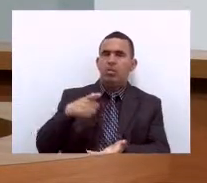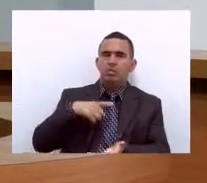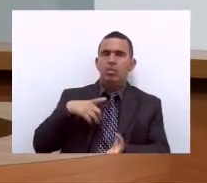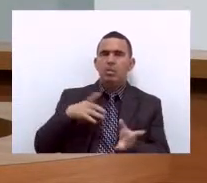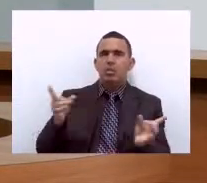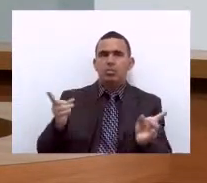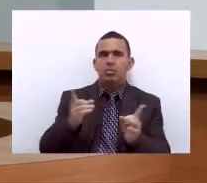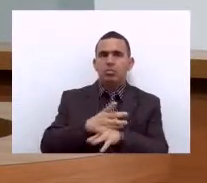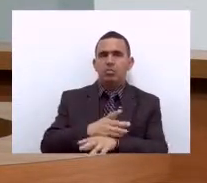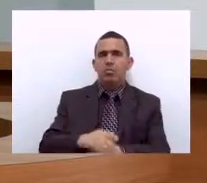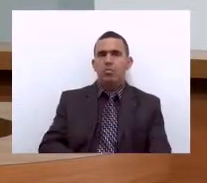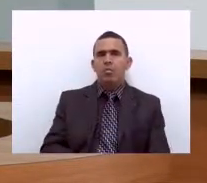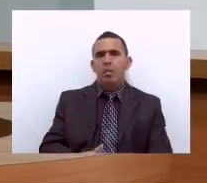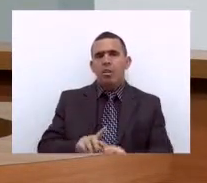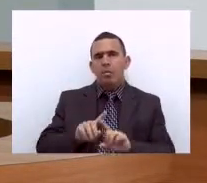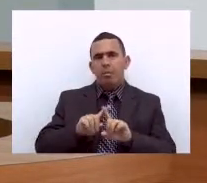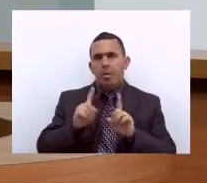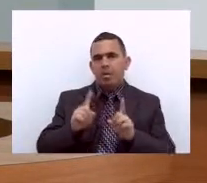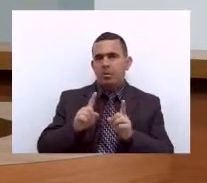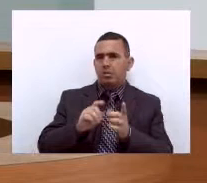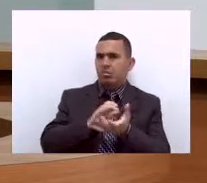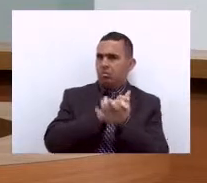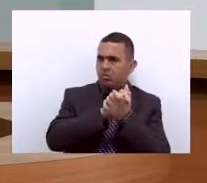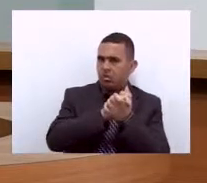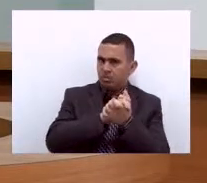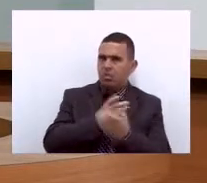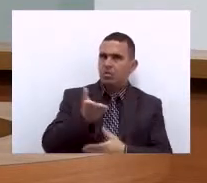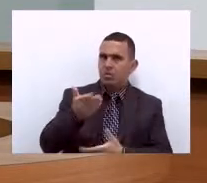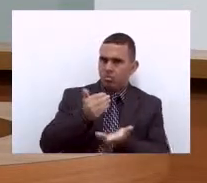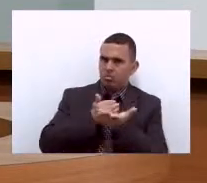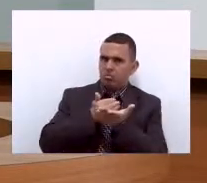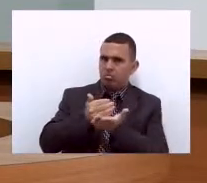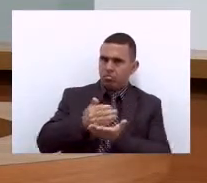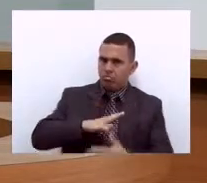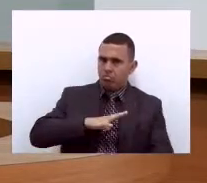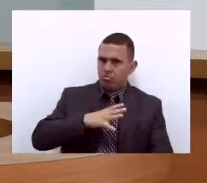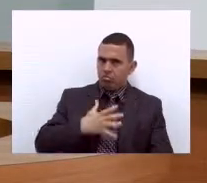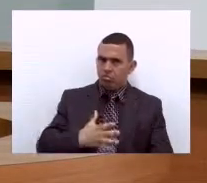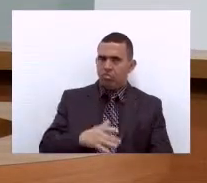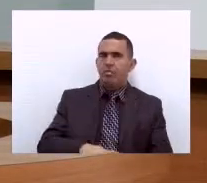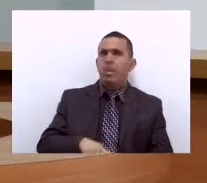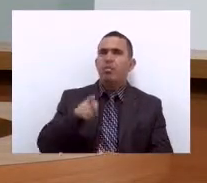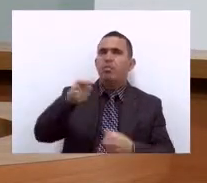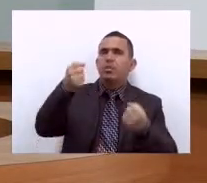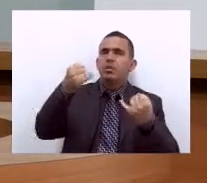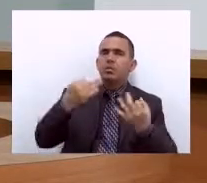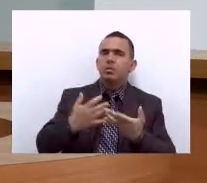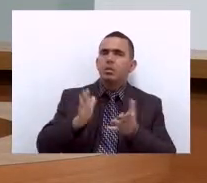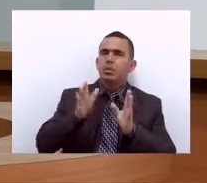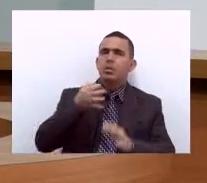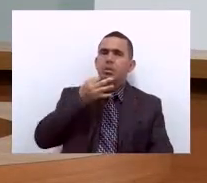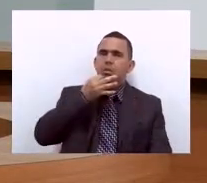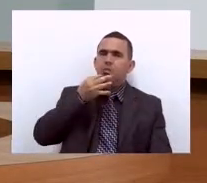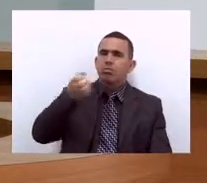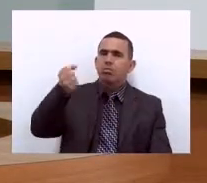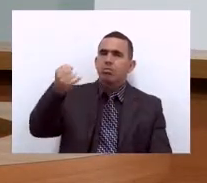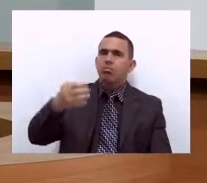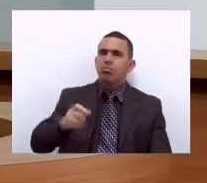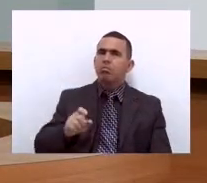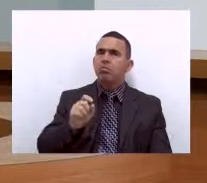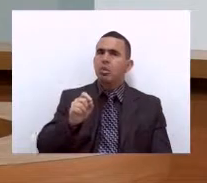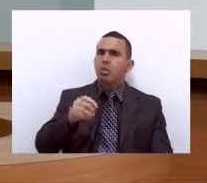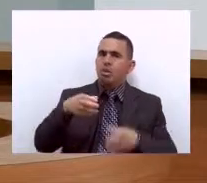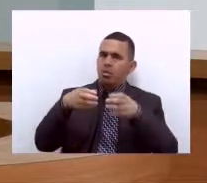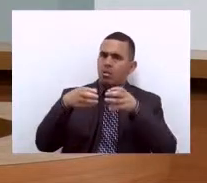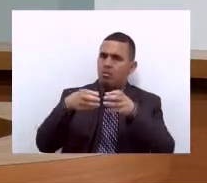completo. Mas parabéns pela iniciativa. Você disse muito bem em seu discurso que o